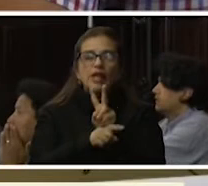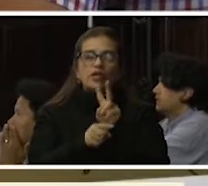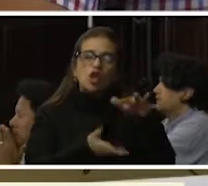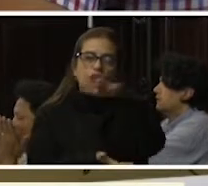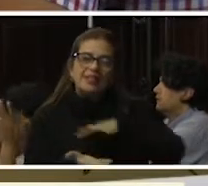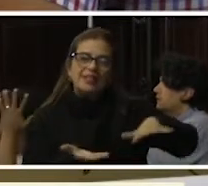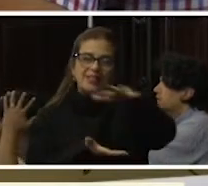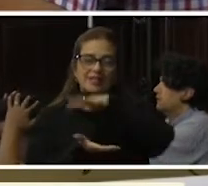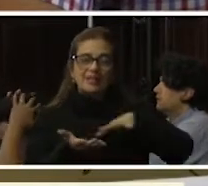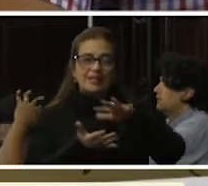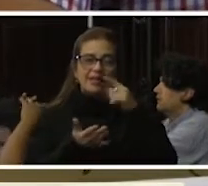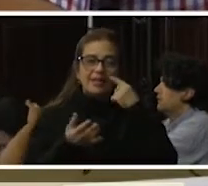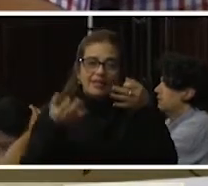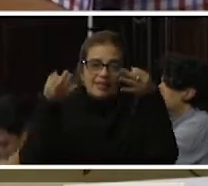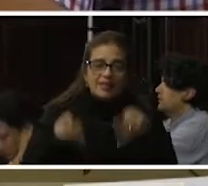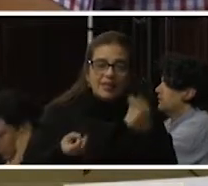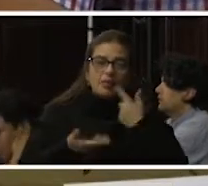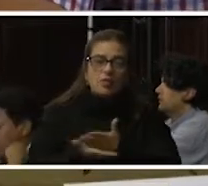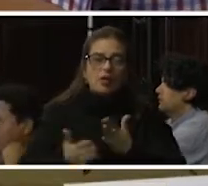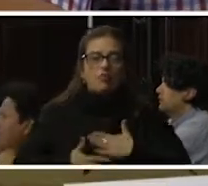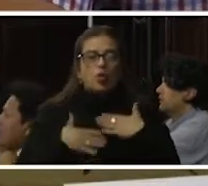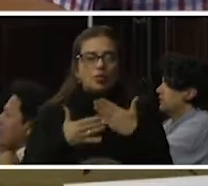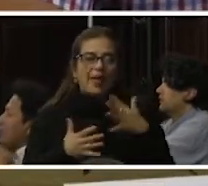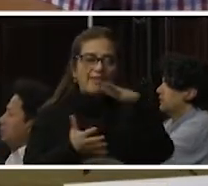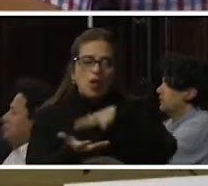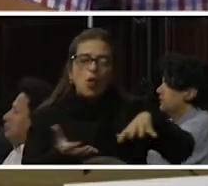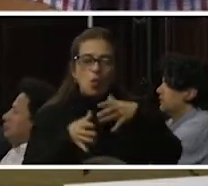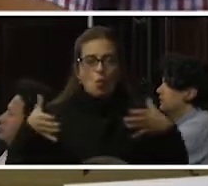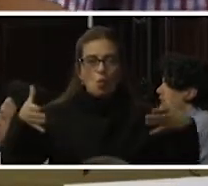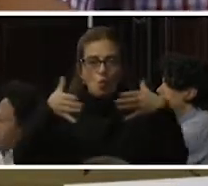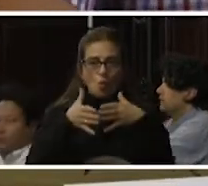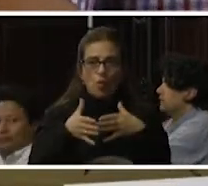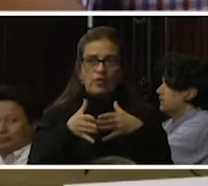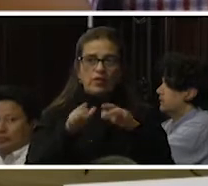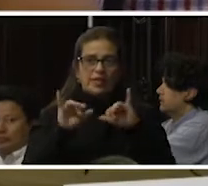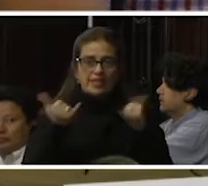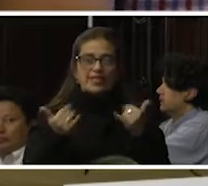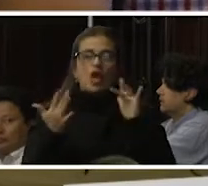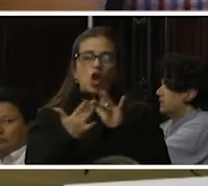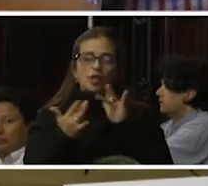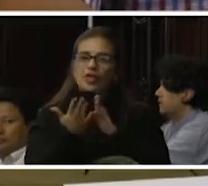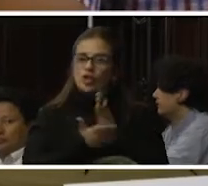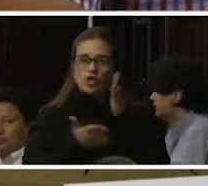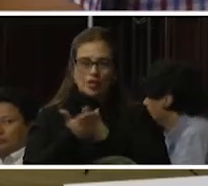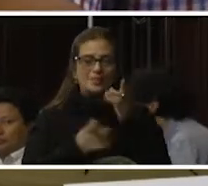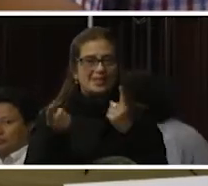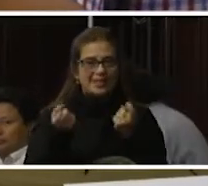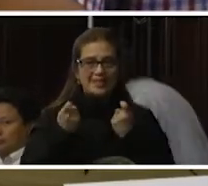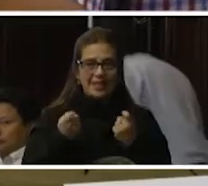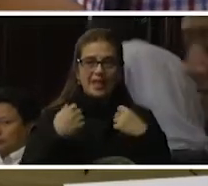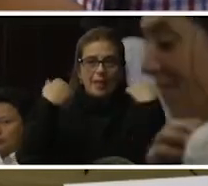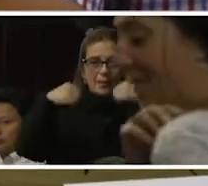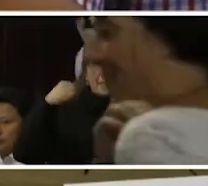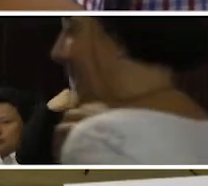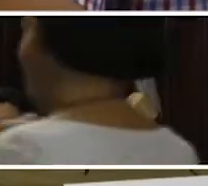territorial que respeitasse a vontade desses povos de não estabelecer contatos permanentes. Na prática,